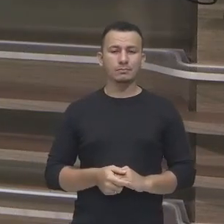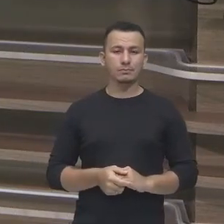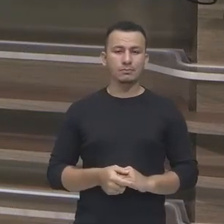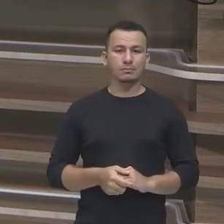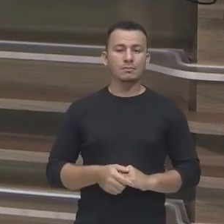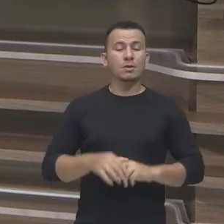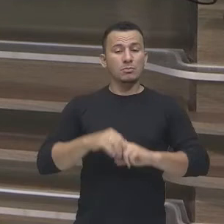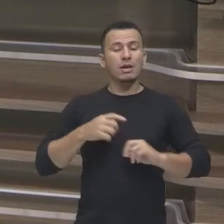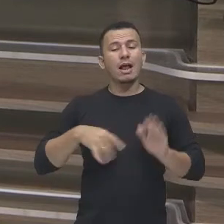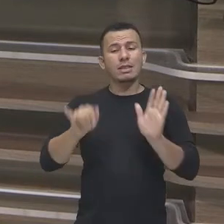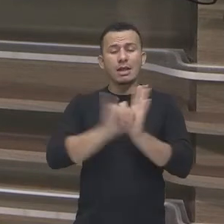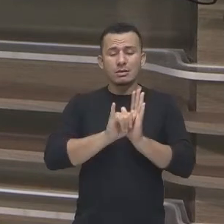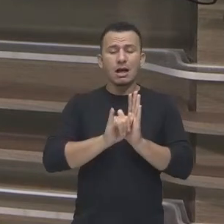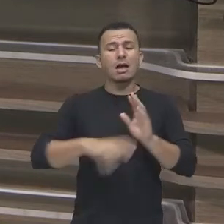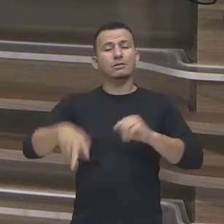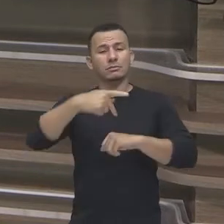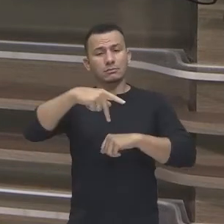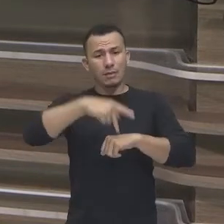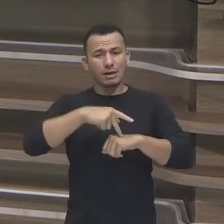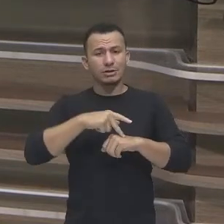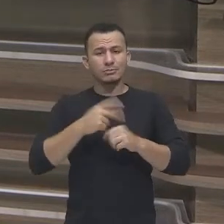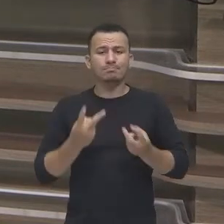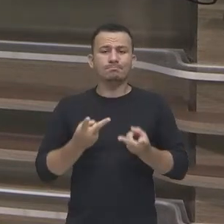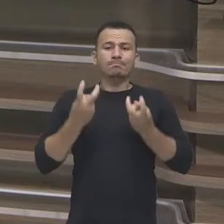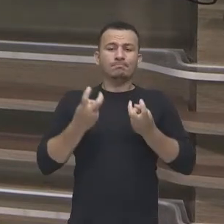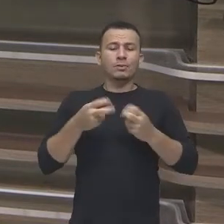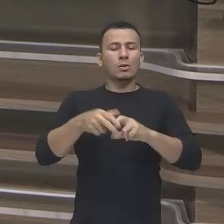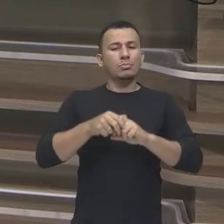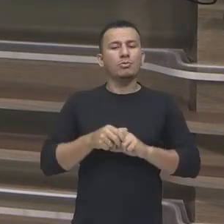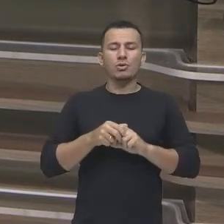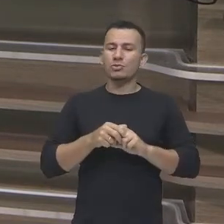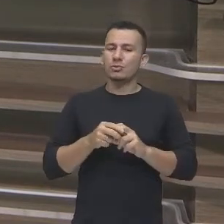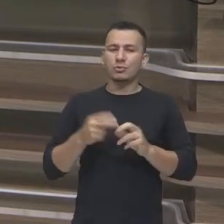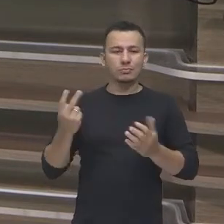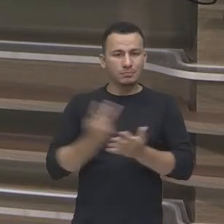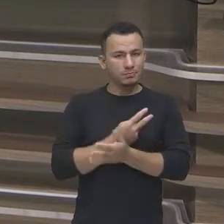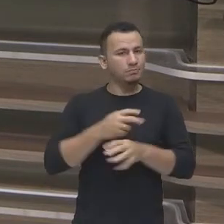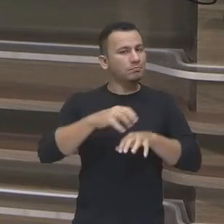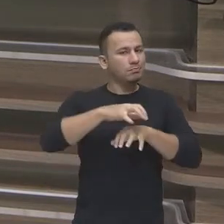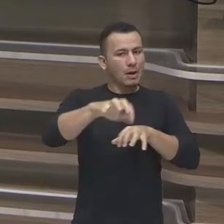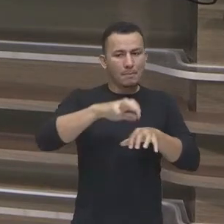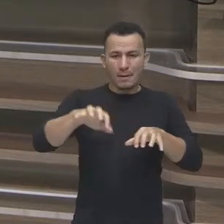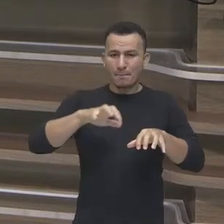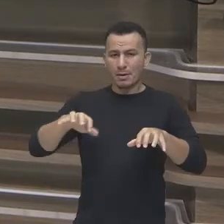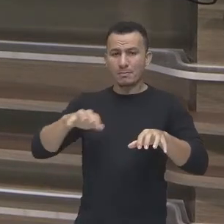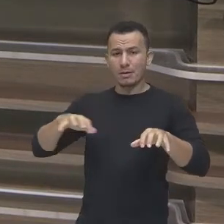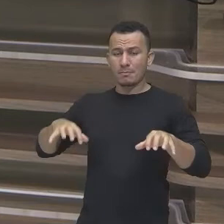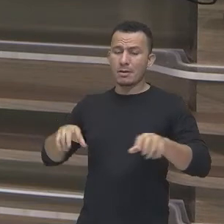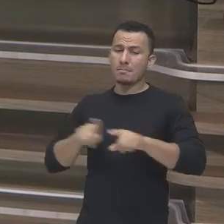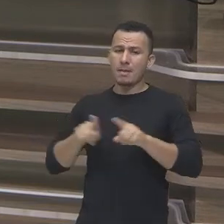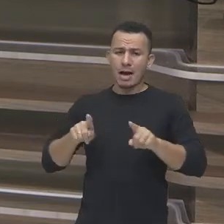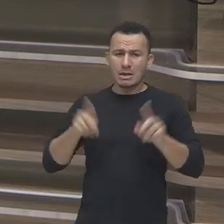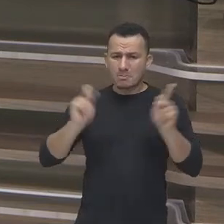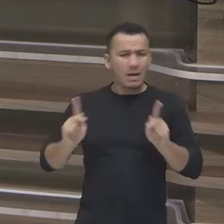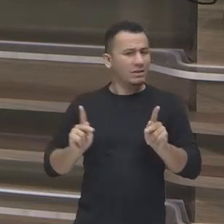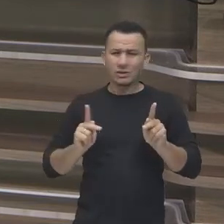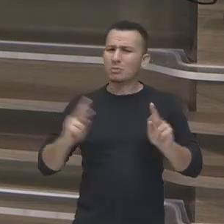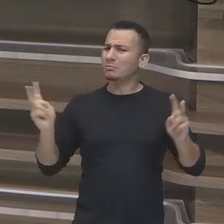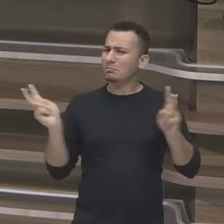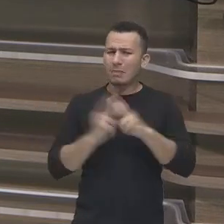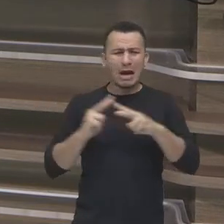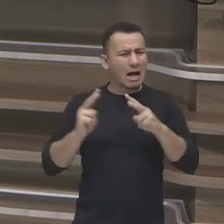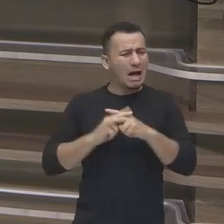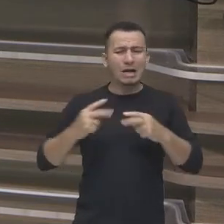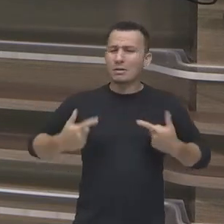enquanto identidade mesmo, e acabaram incentivando esse processo de separação, só que, né, foi com muita porrada, muitas